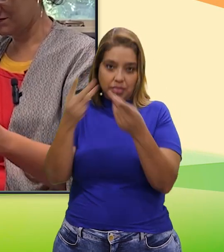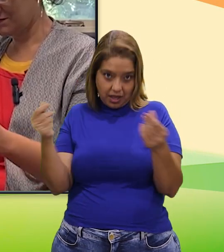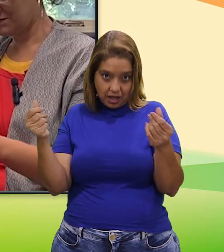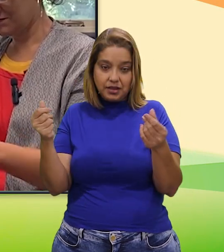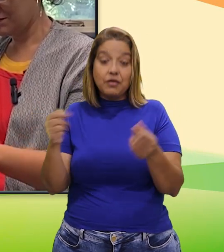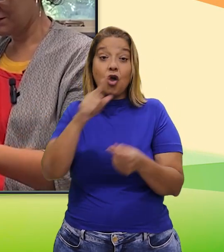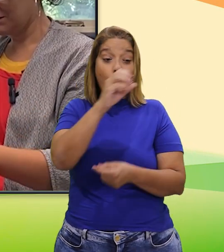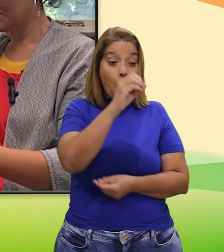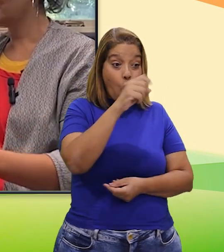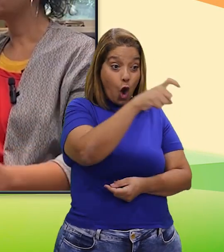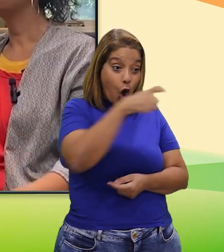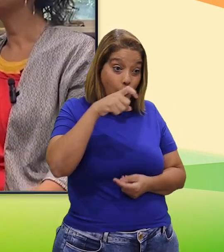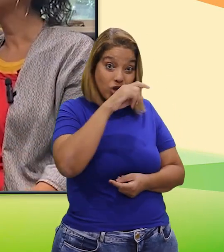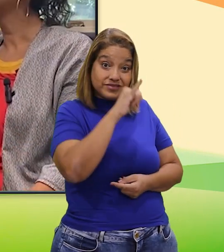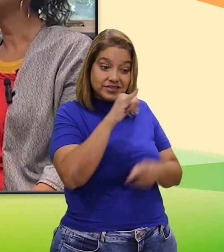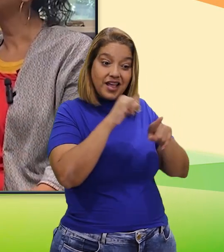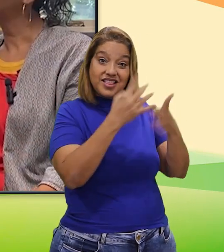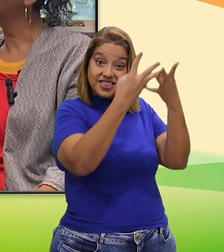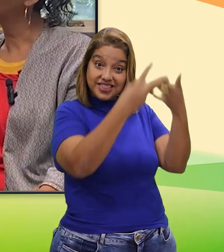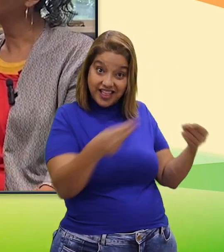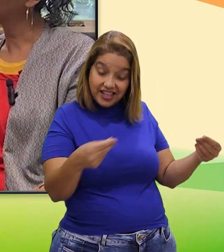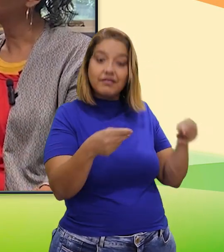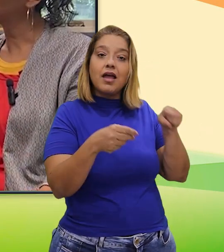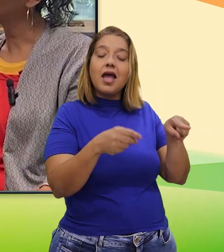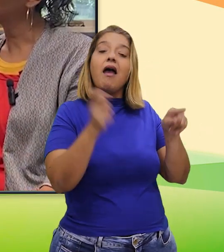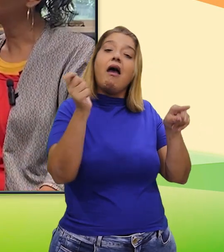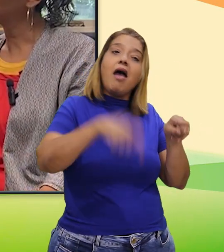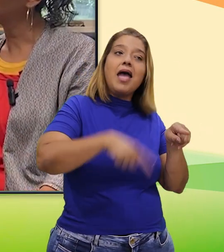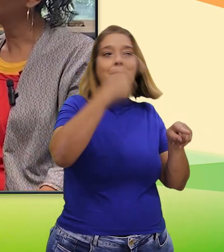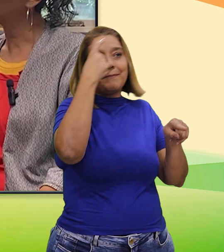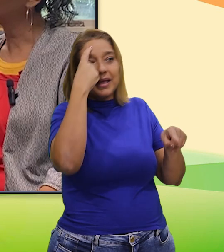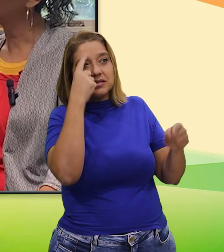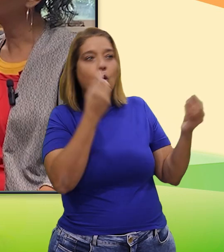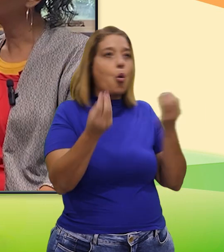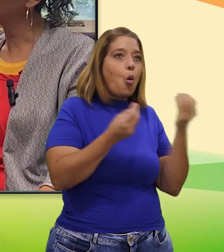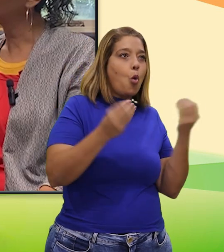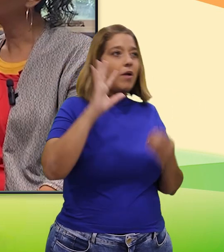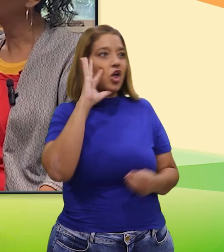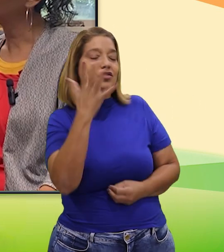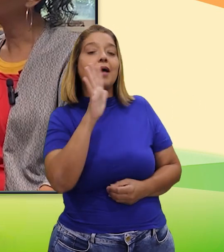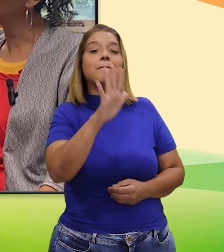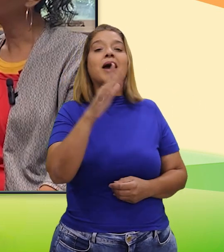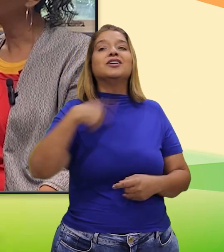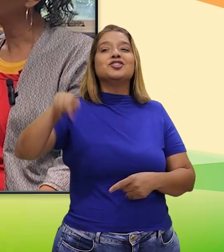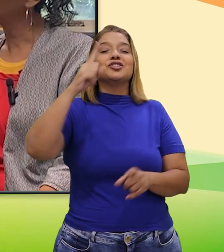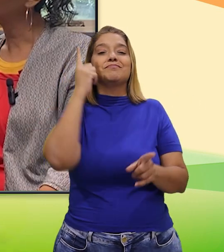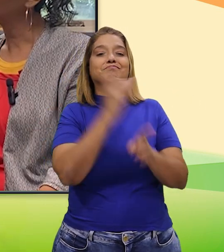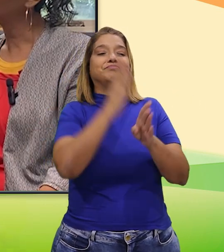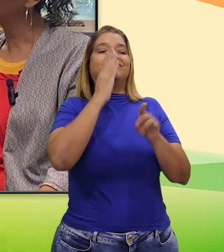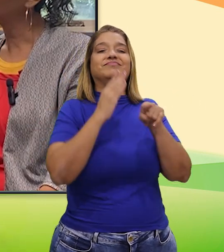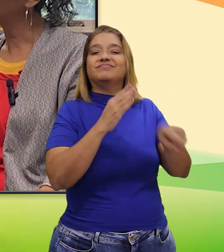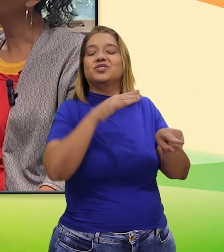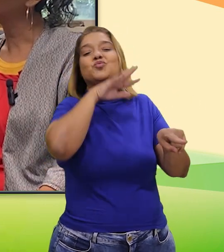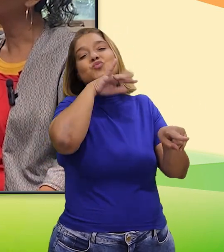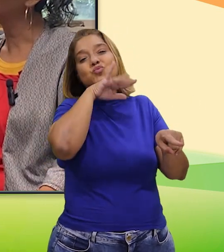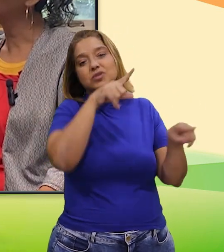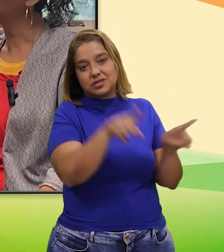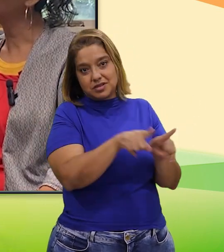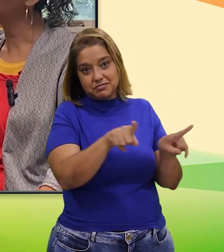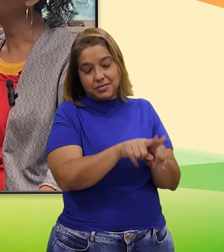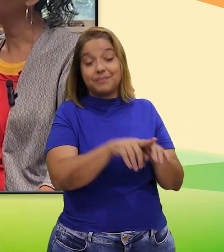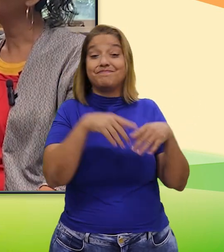efetivamente biodegradáveis. Porque o oxidegradável, ele veio como uma alternativa, mas a gente já viu que não é